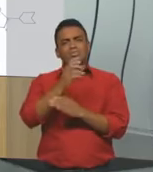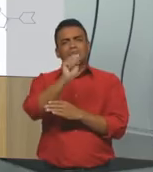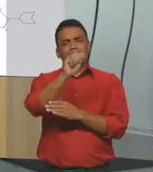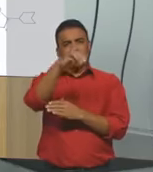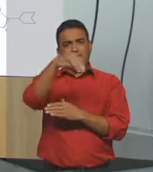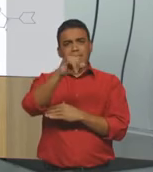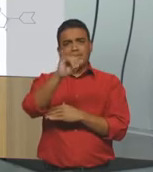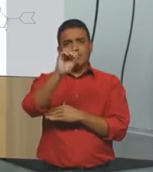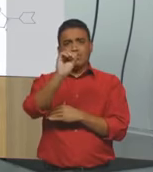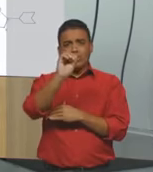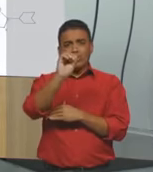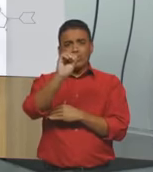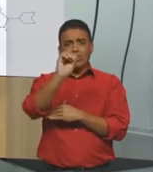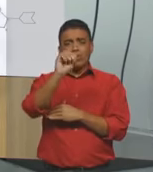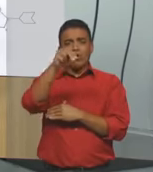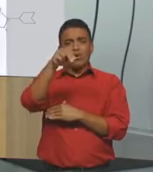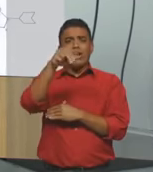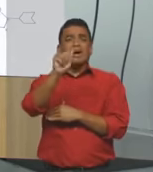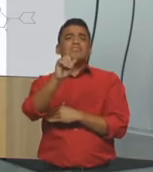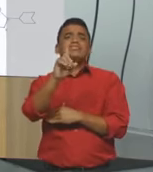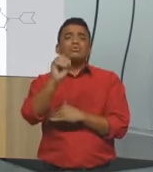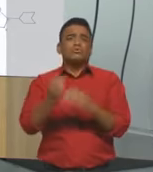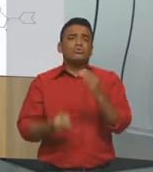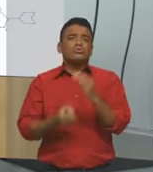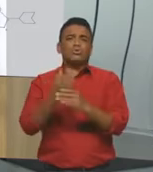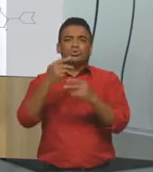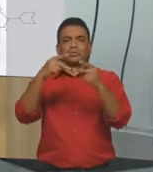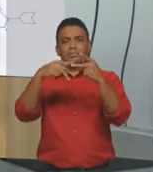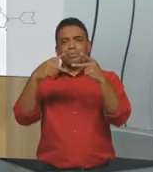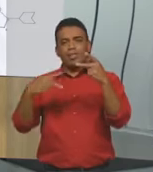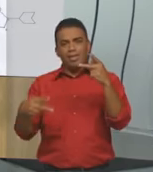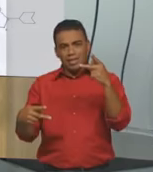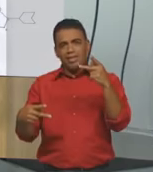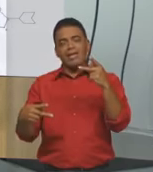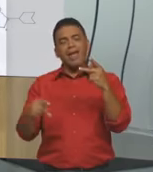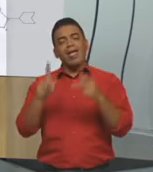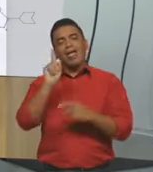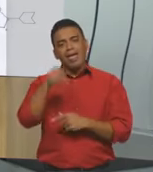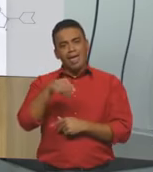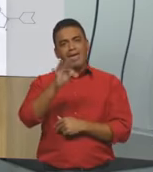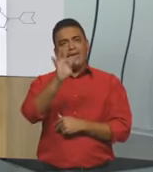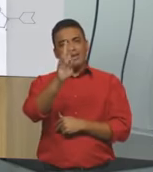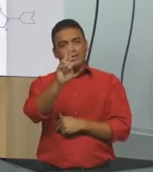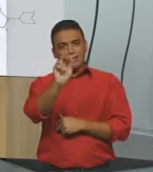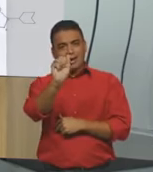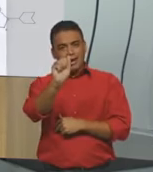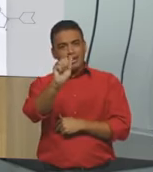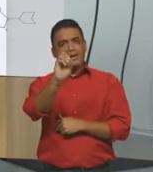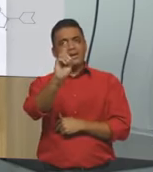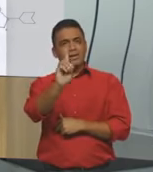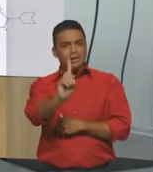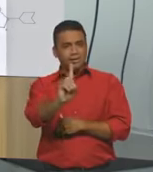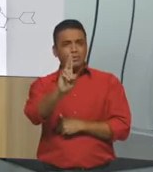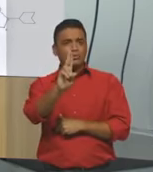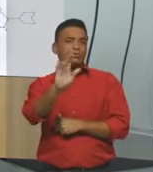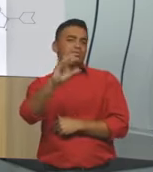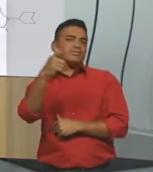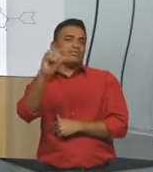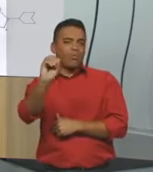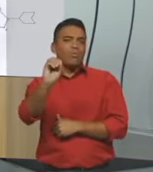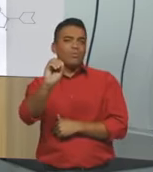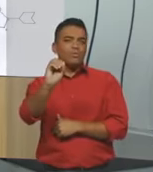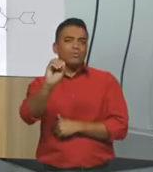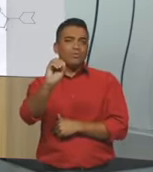uma proteína. Isso daqui é a tradução. E essas informações, né, da síntese de